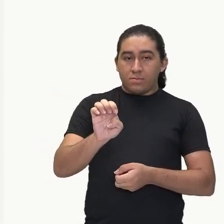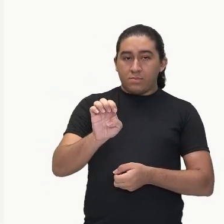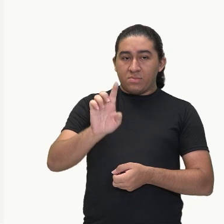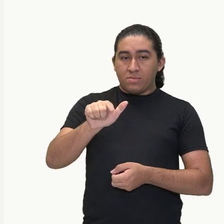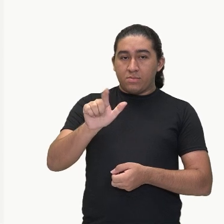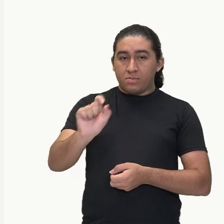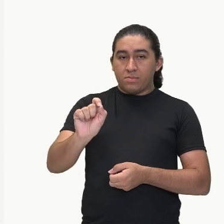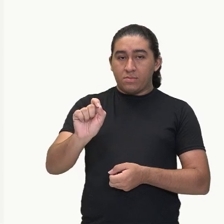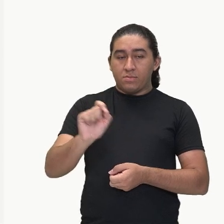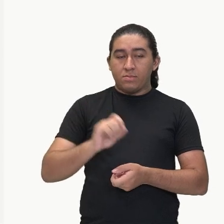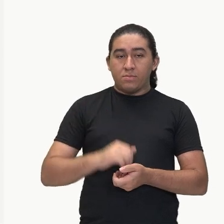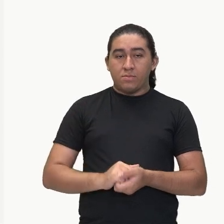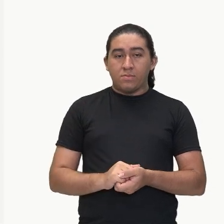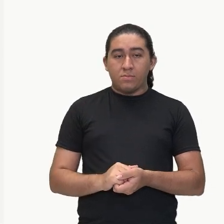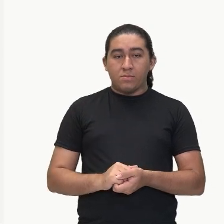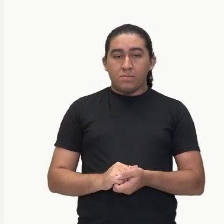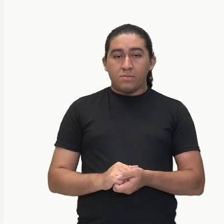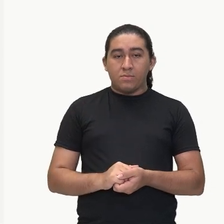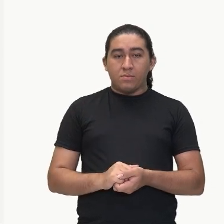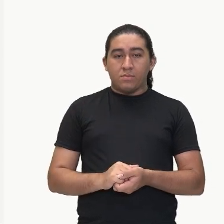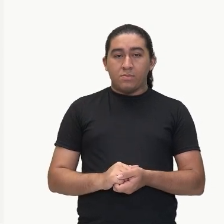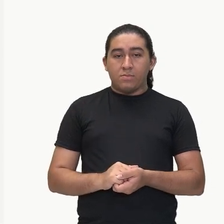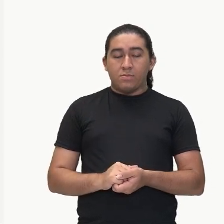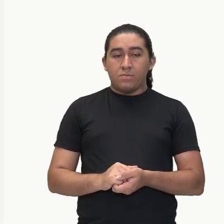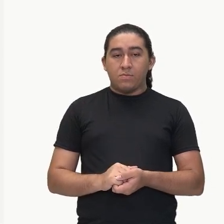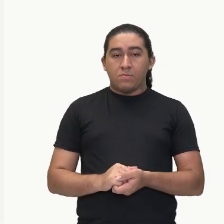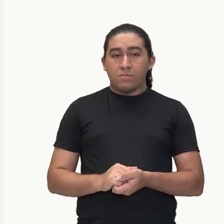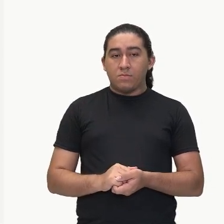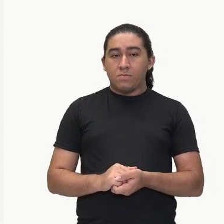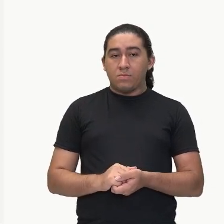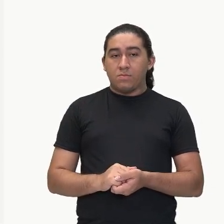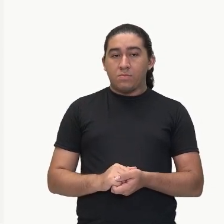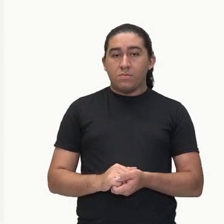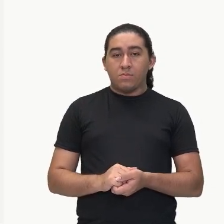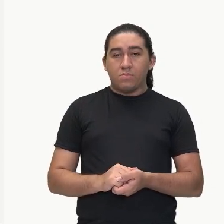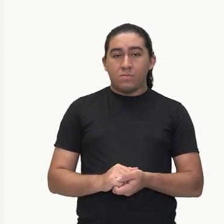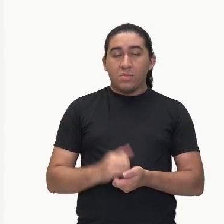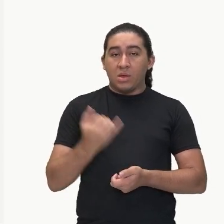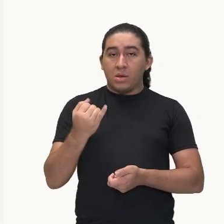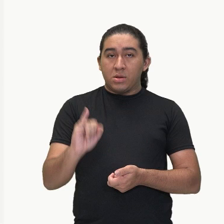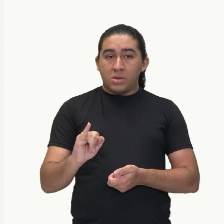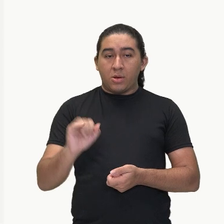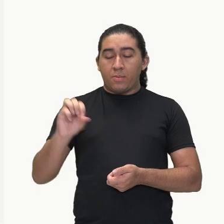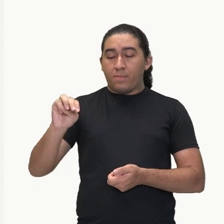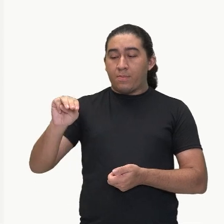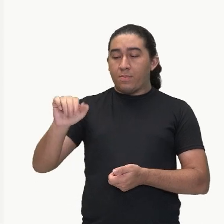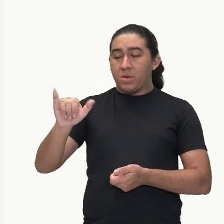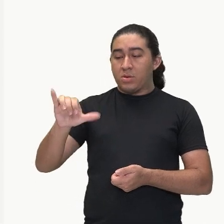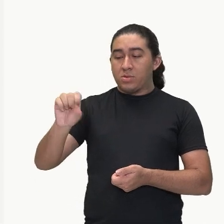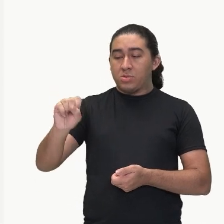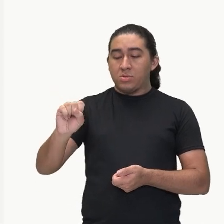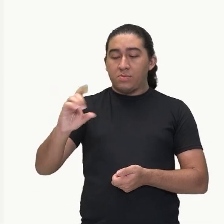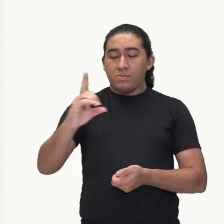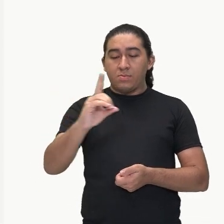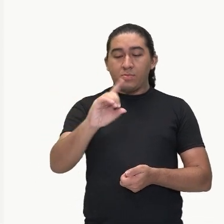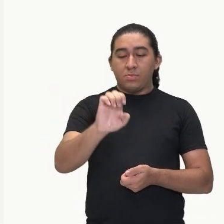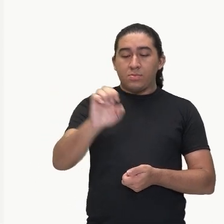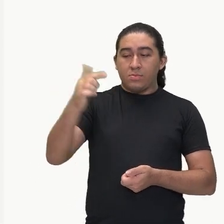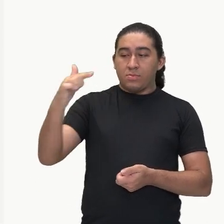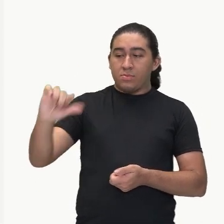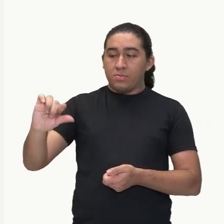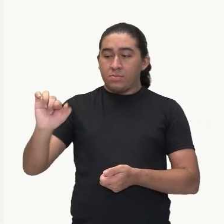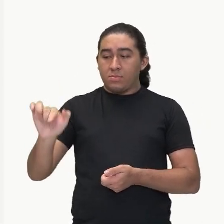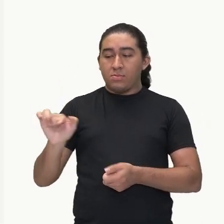uma professora se abraçaram. Então, no caso em que mais de é repetido,